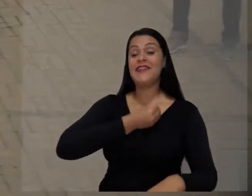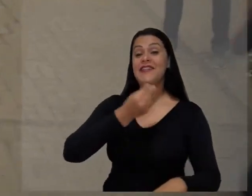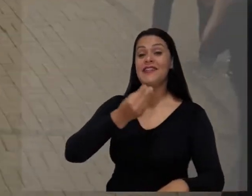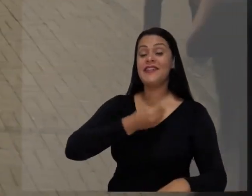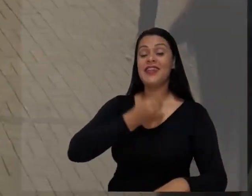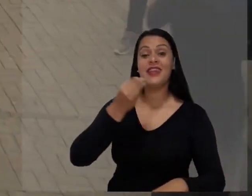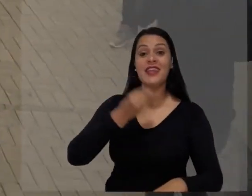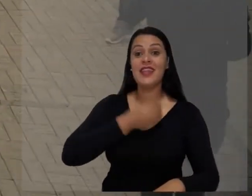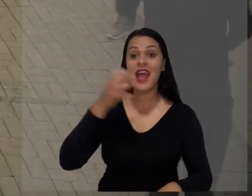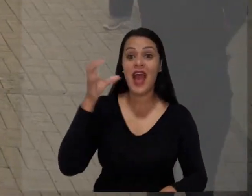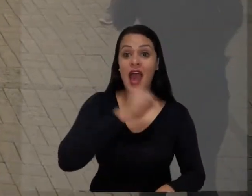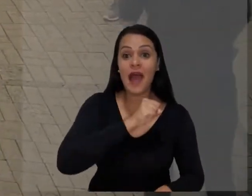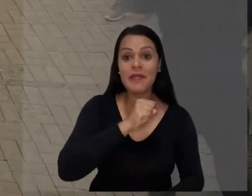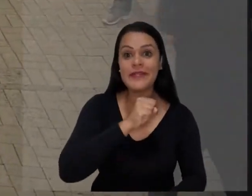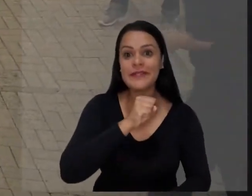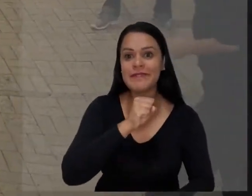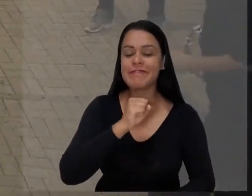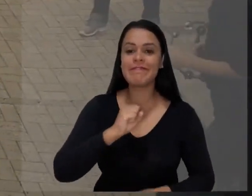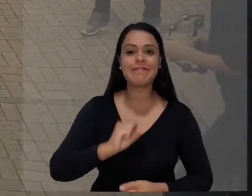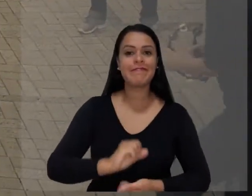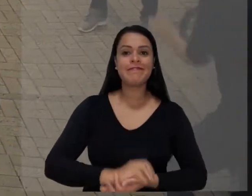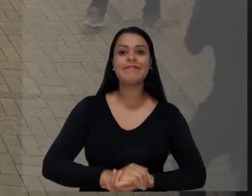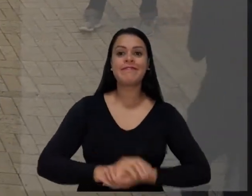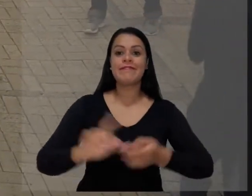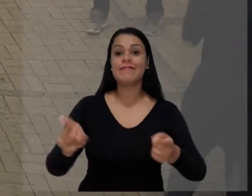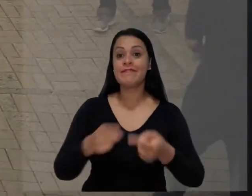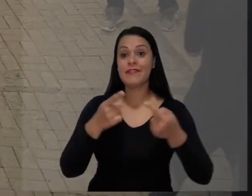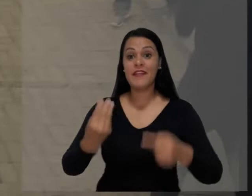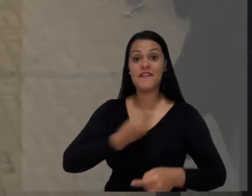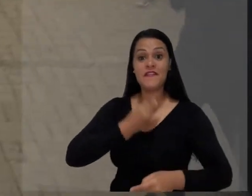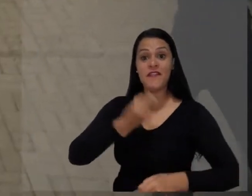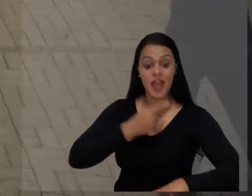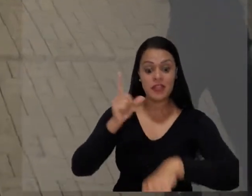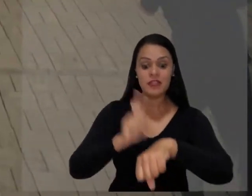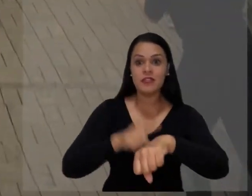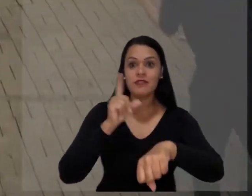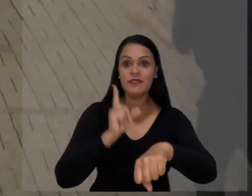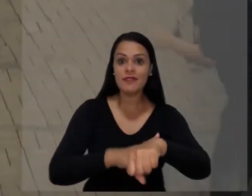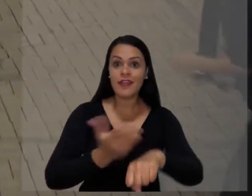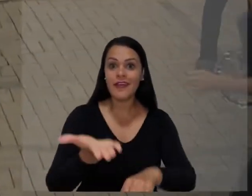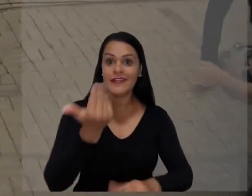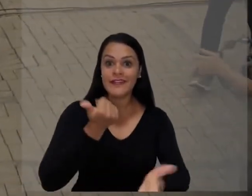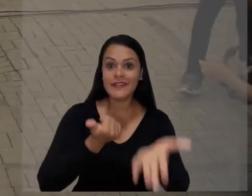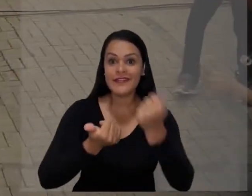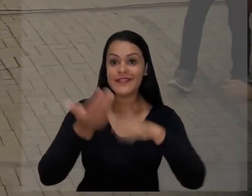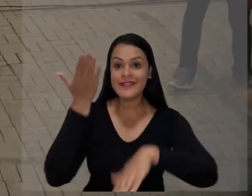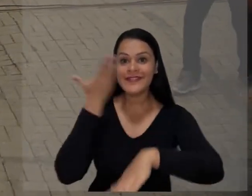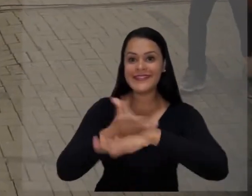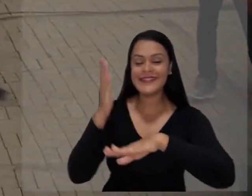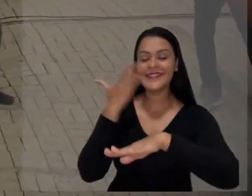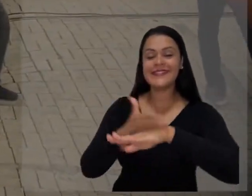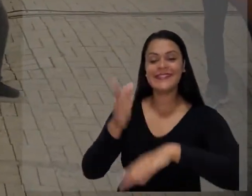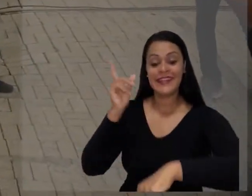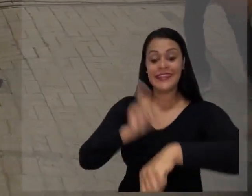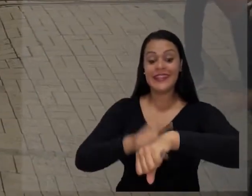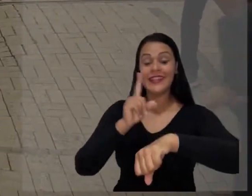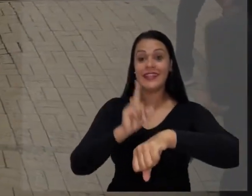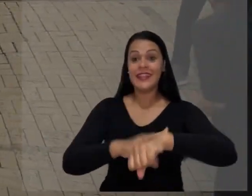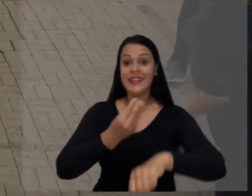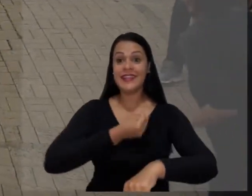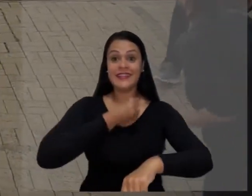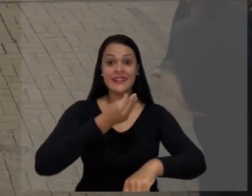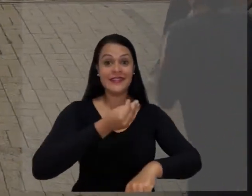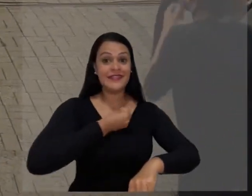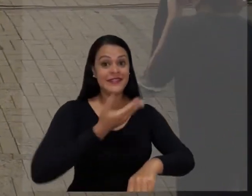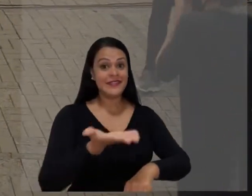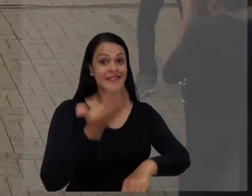A gente entende. Passa a vida, passa o tempo, vamos embora ensaiar. Passa a vida, passa o